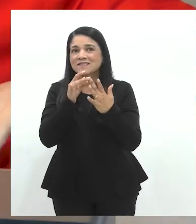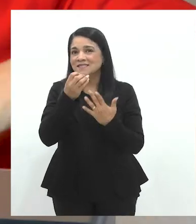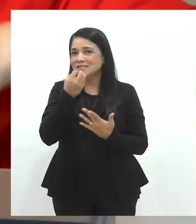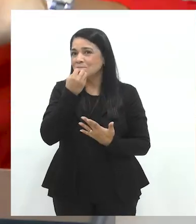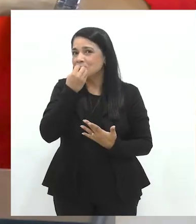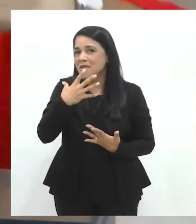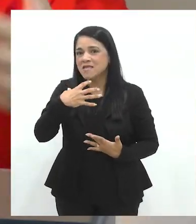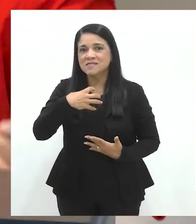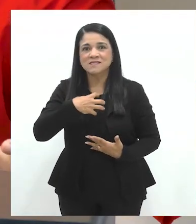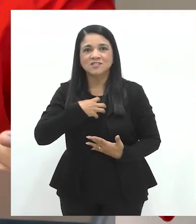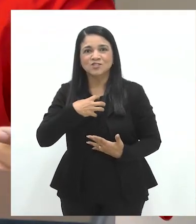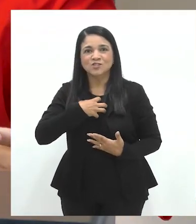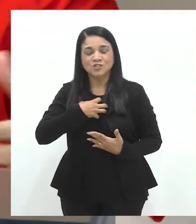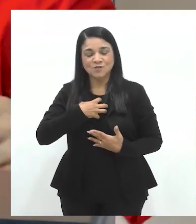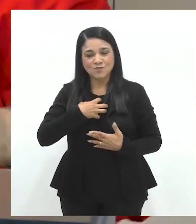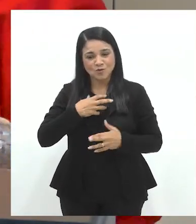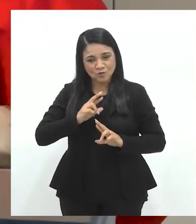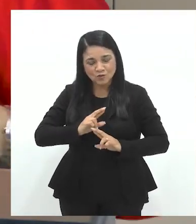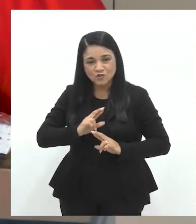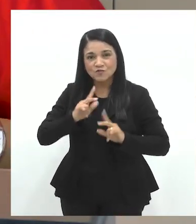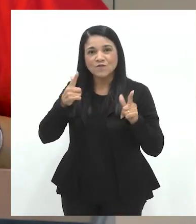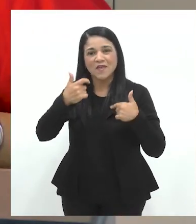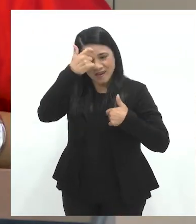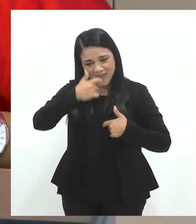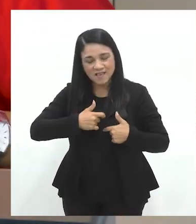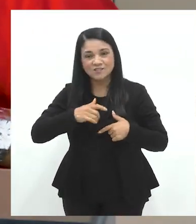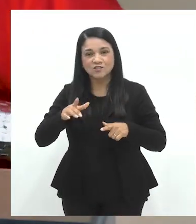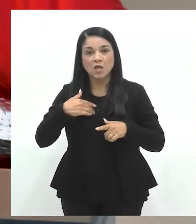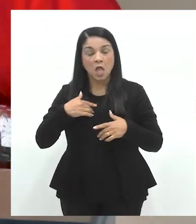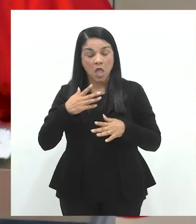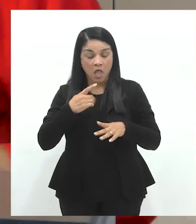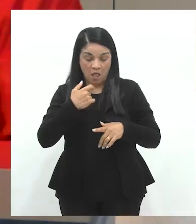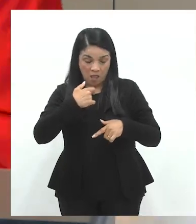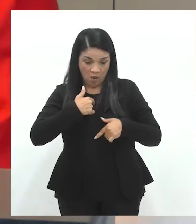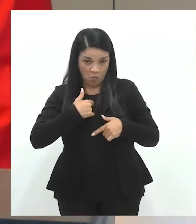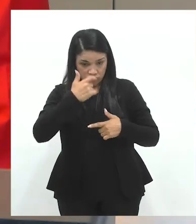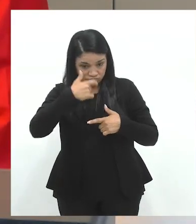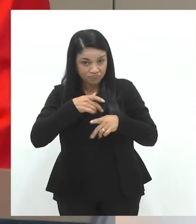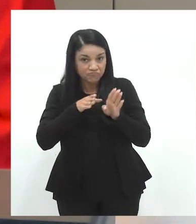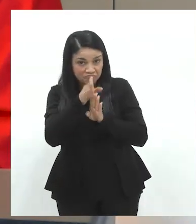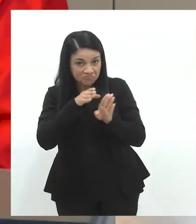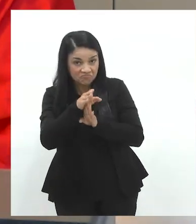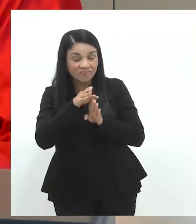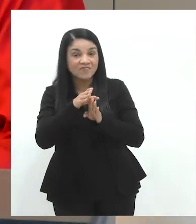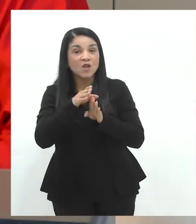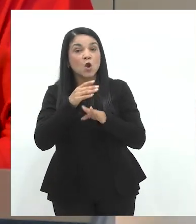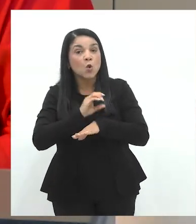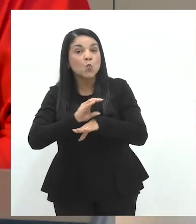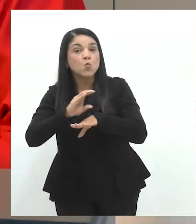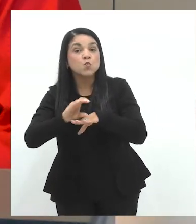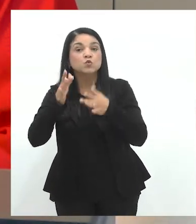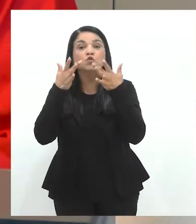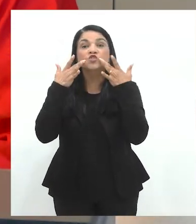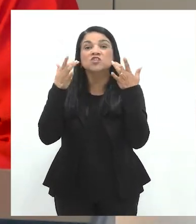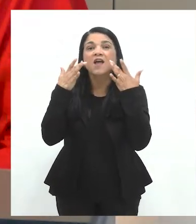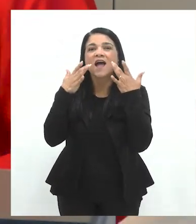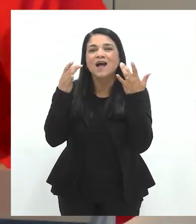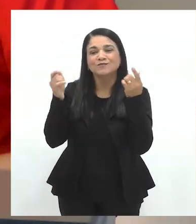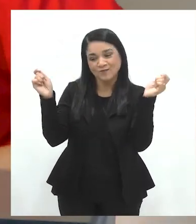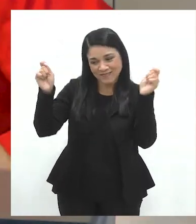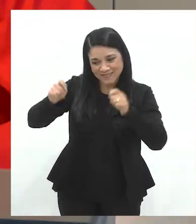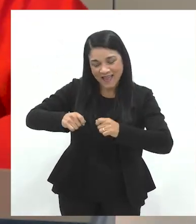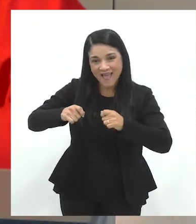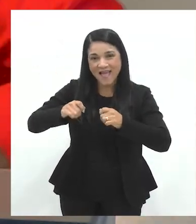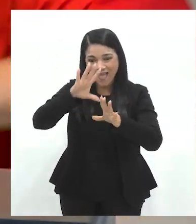Poder ser alguém diferente, né? Eu, por exemplo, eu recomendaria procurar um curso de teatro, onde Hum, possibilita as